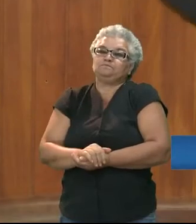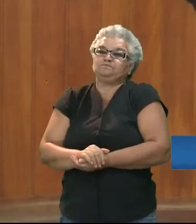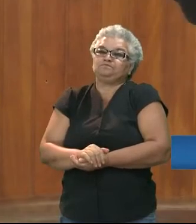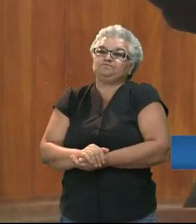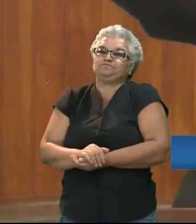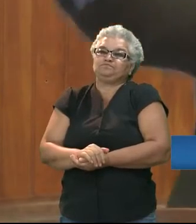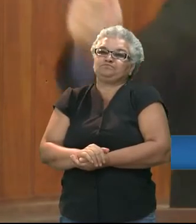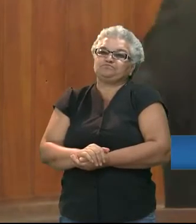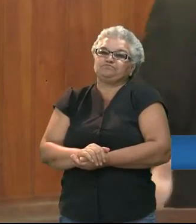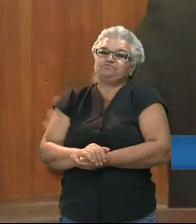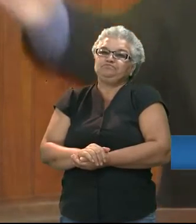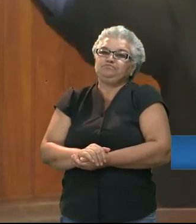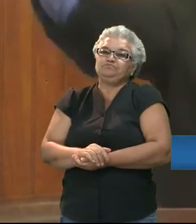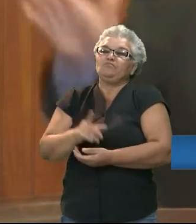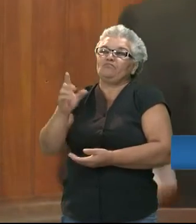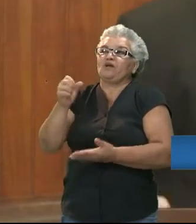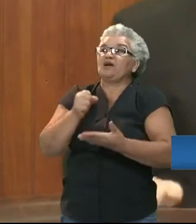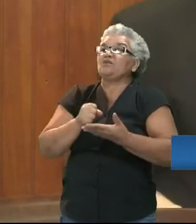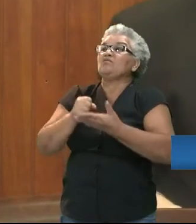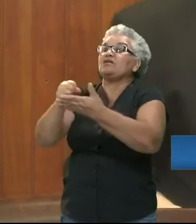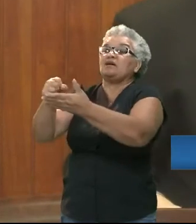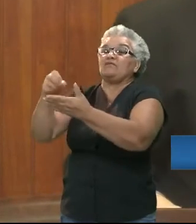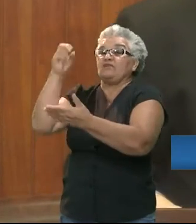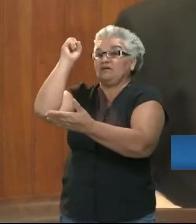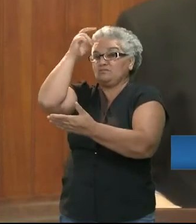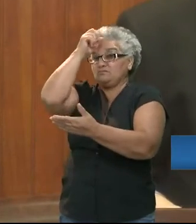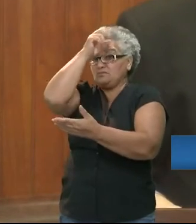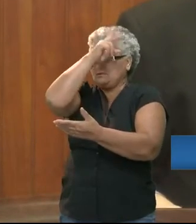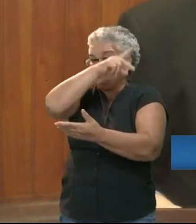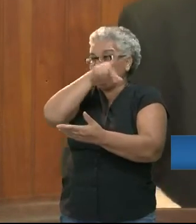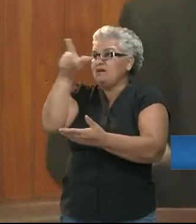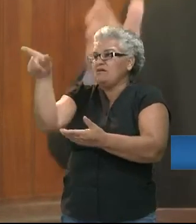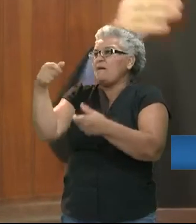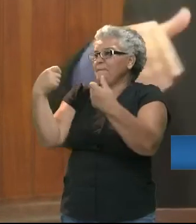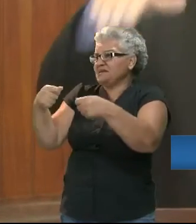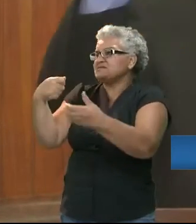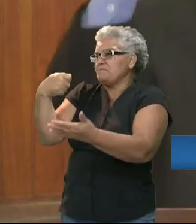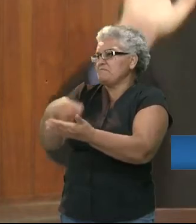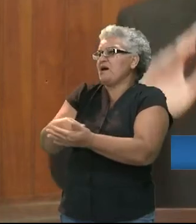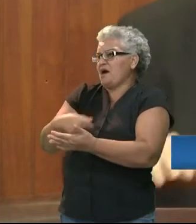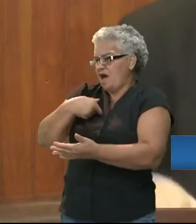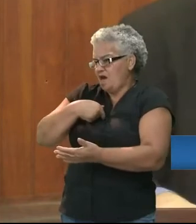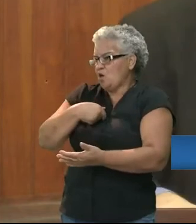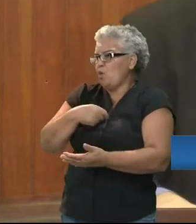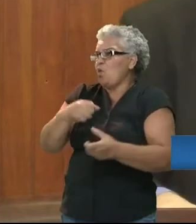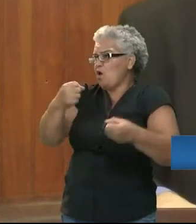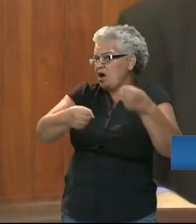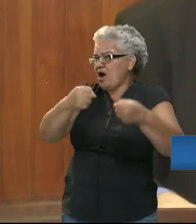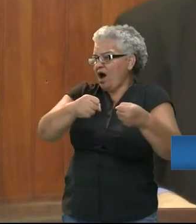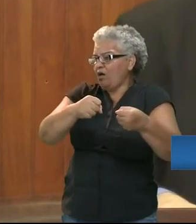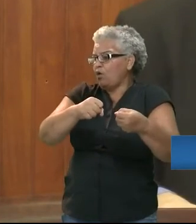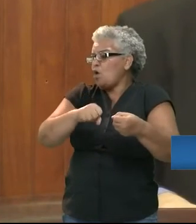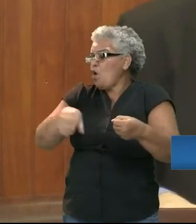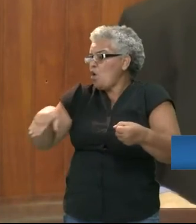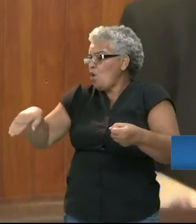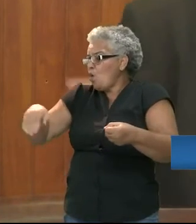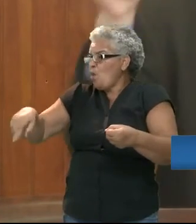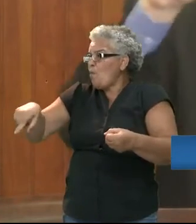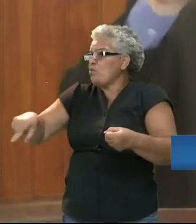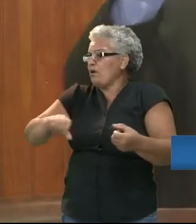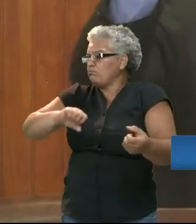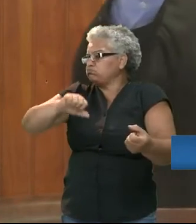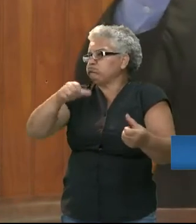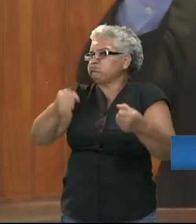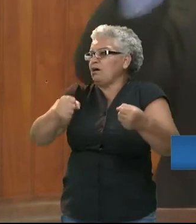Vou para a administração, levo a sentença e falo, você tem que me pagar. Isso vai virar um precatório. Eles vão botar isso na conta para me pagar em quantos anos isso?